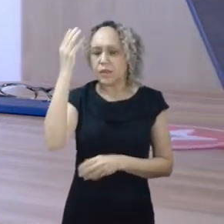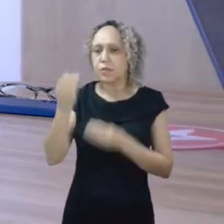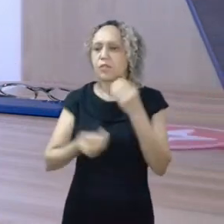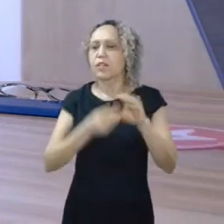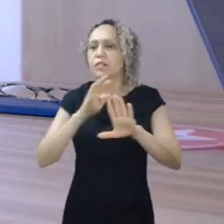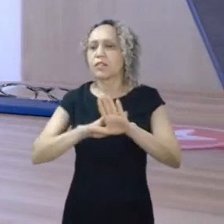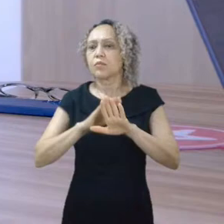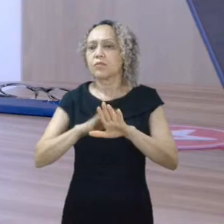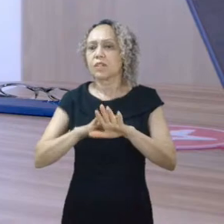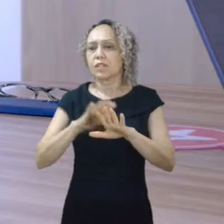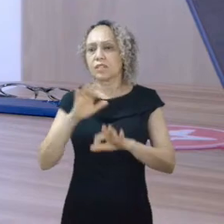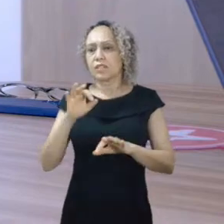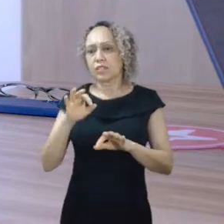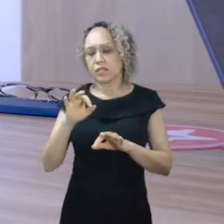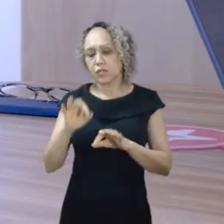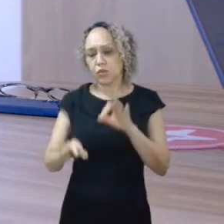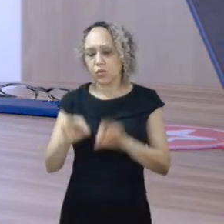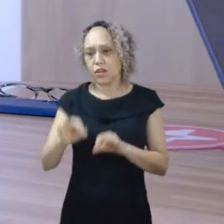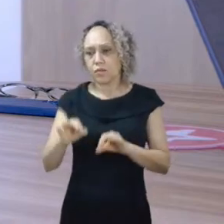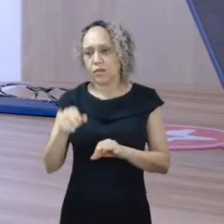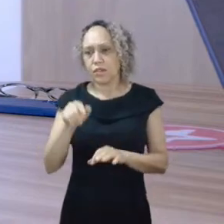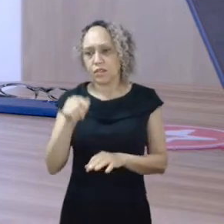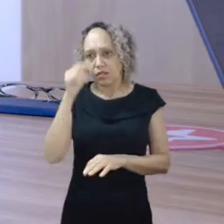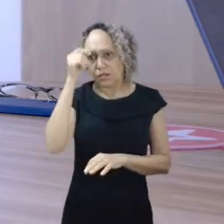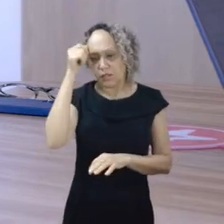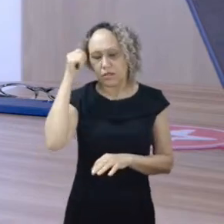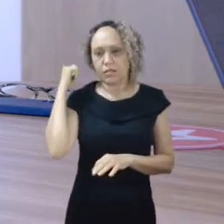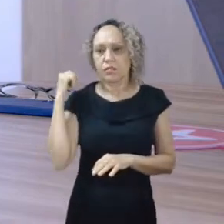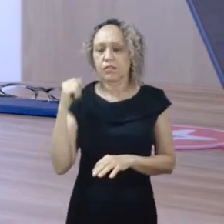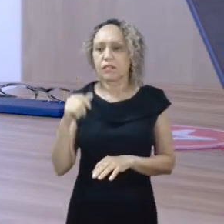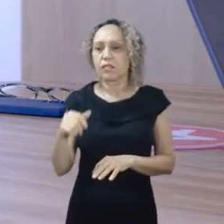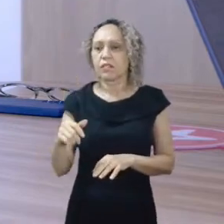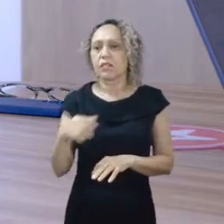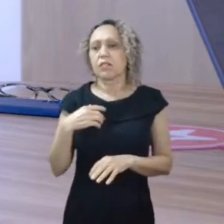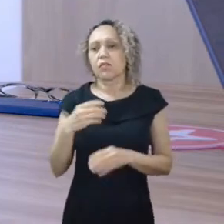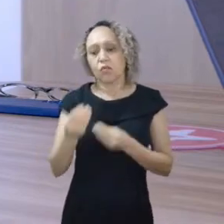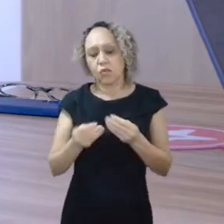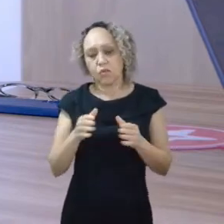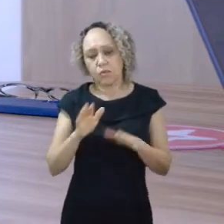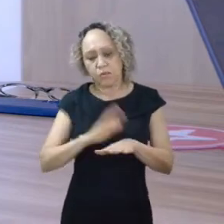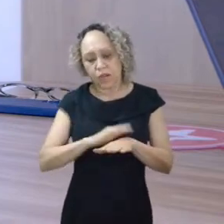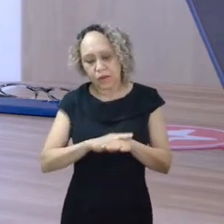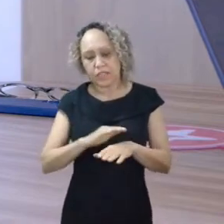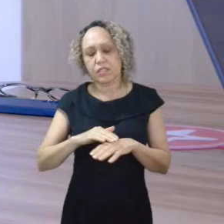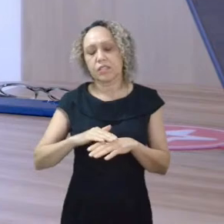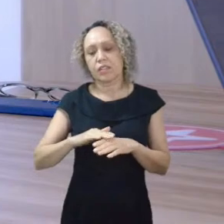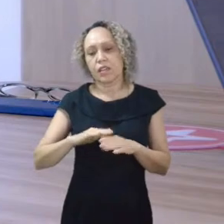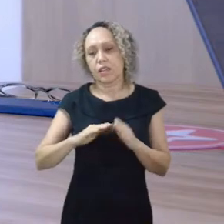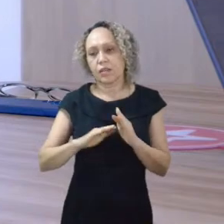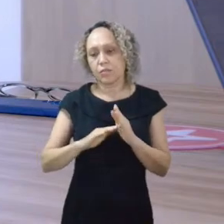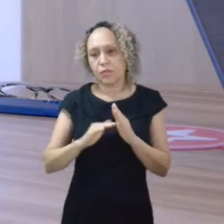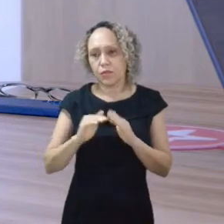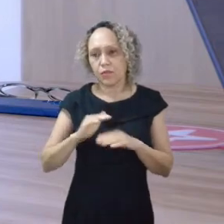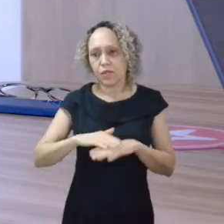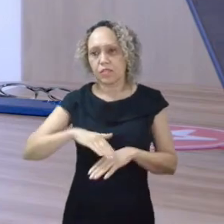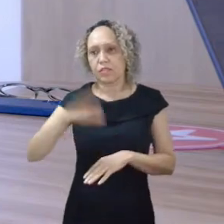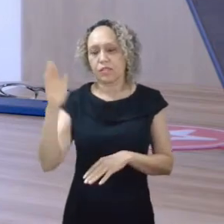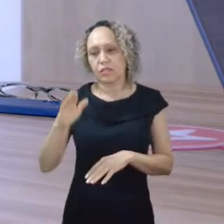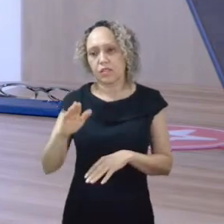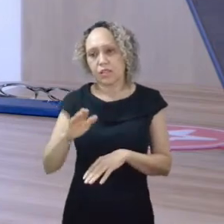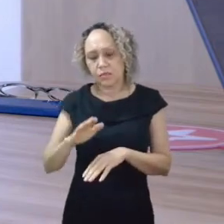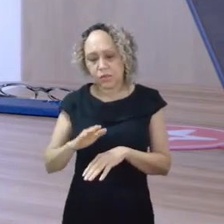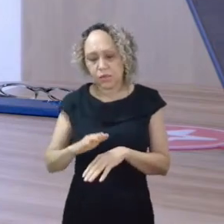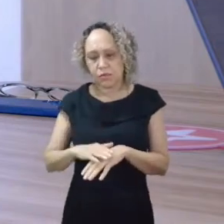Então, por isso que é importante o Congresso fazê-lo, com mais tempo, com mais discussão e com um pouco mais de transparência, quem sabe. A gente entende que tem